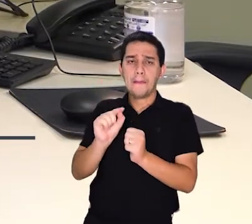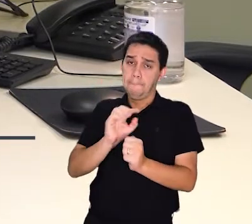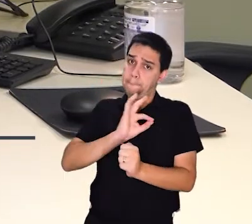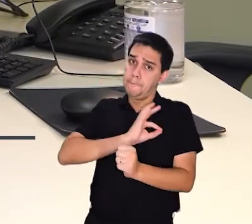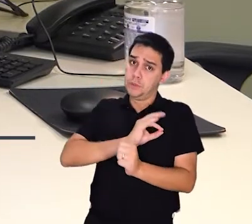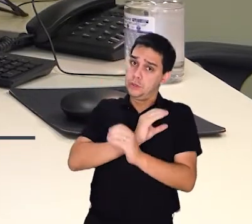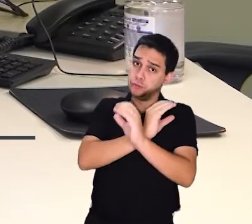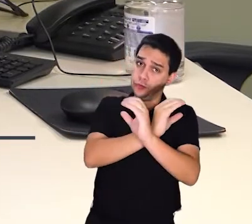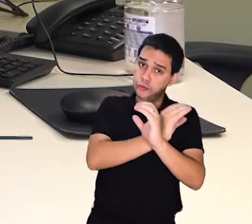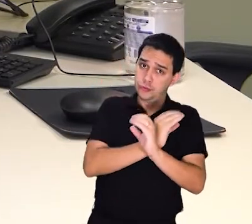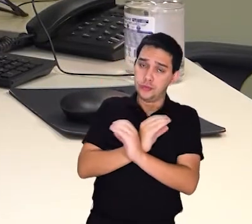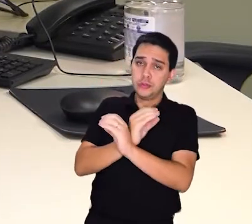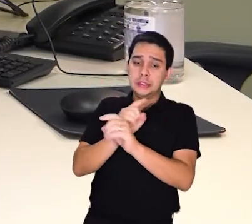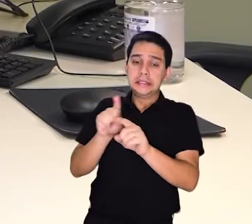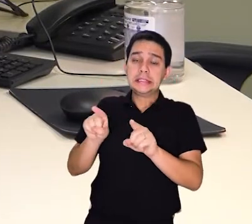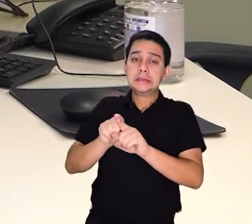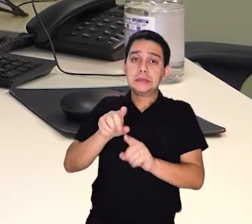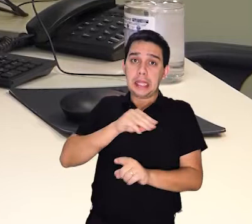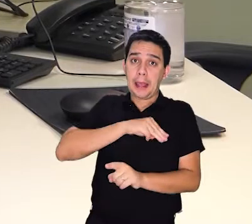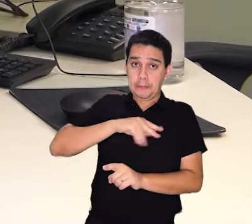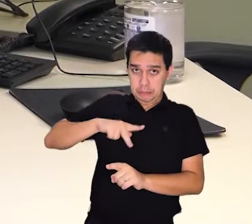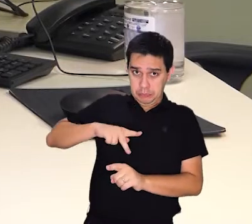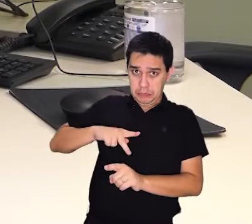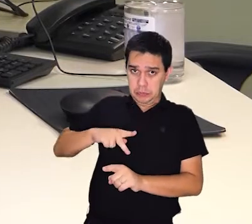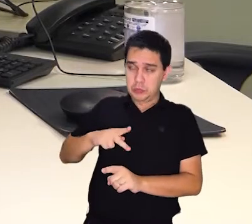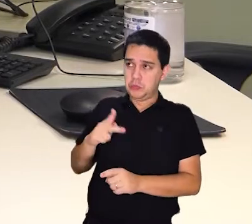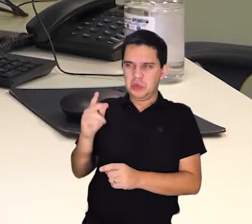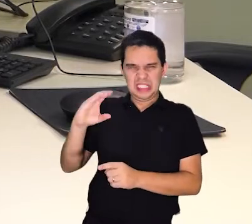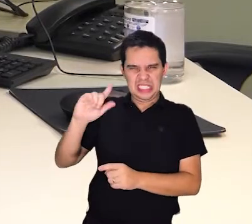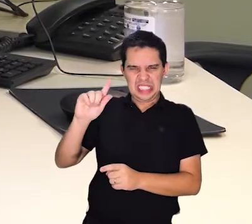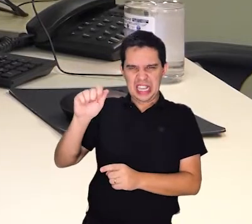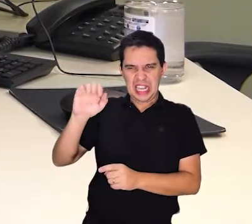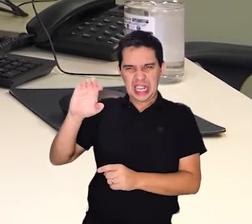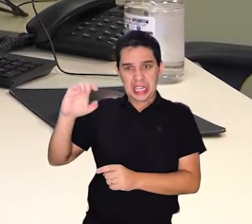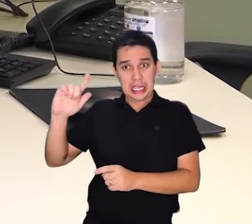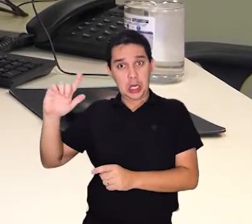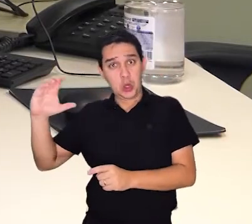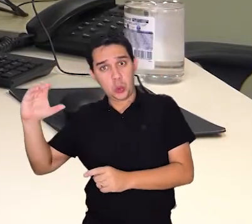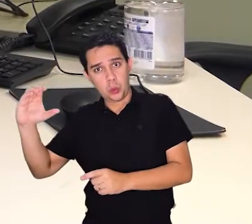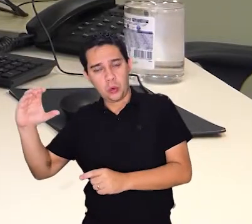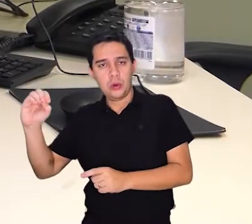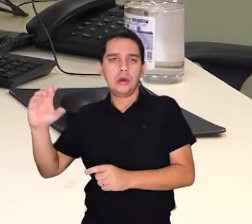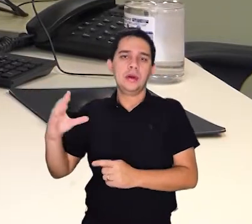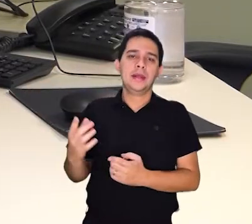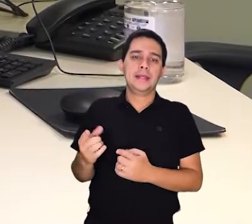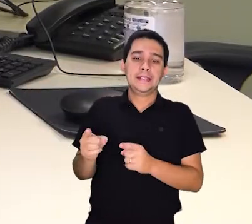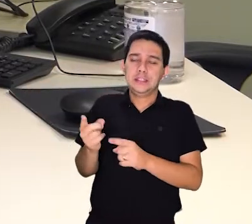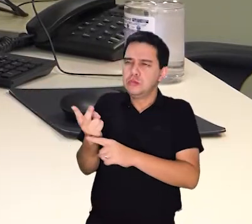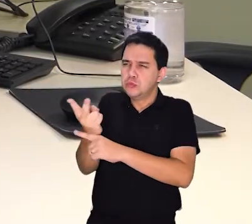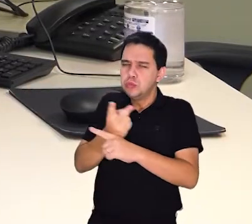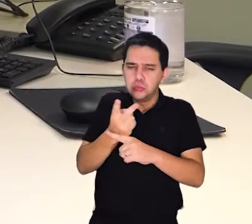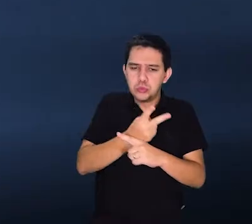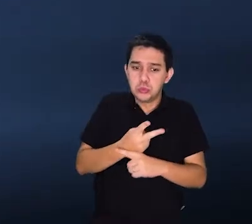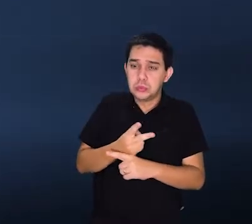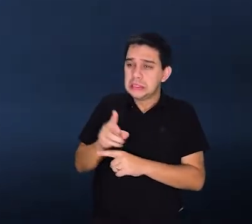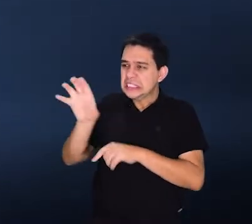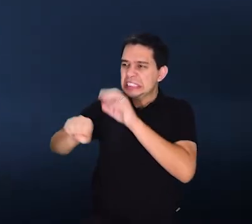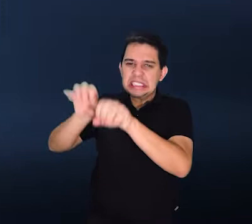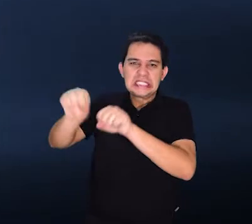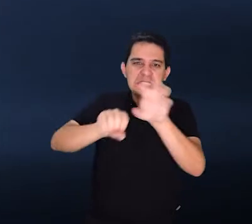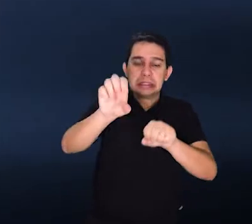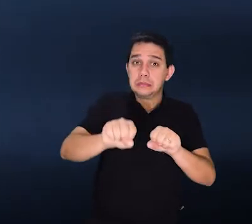do GAECO, com o apoio da CSI, para cumprir 18 mandados de prisão e 31 mandados de busca e apreensão contra